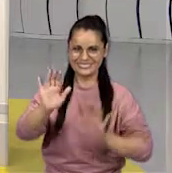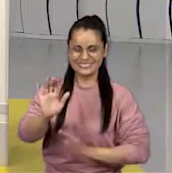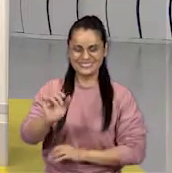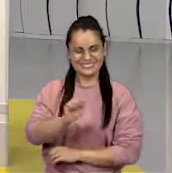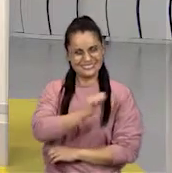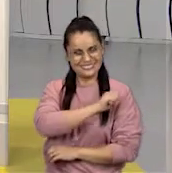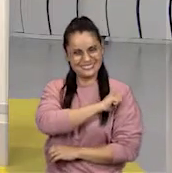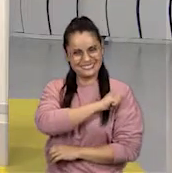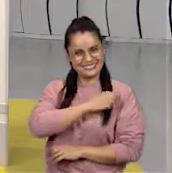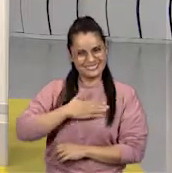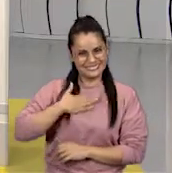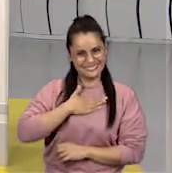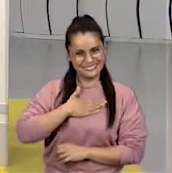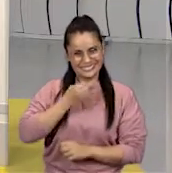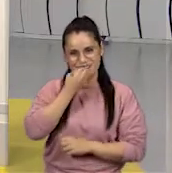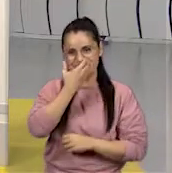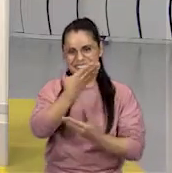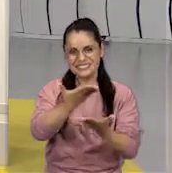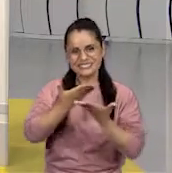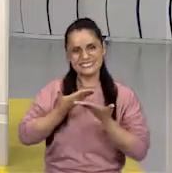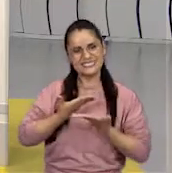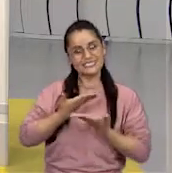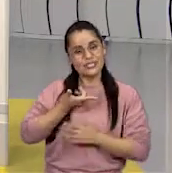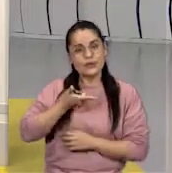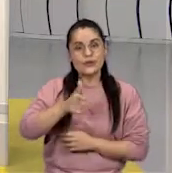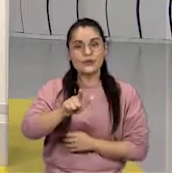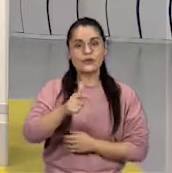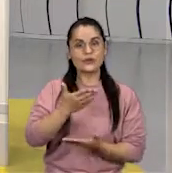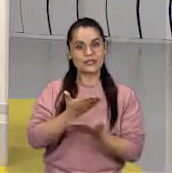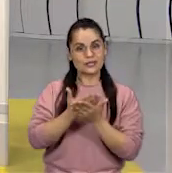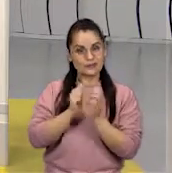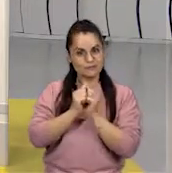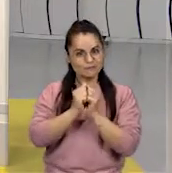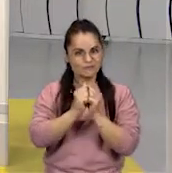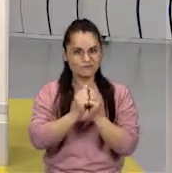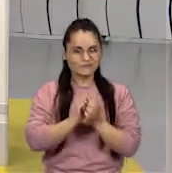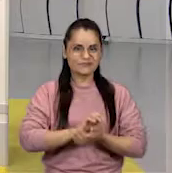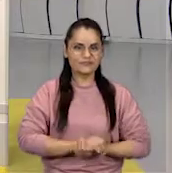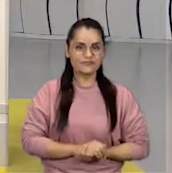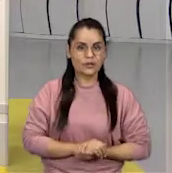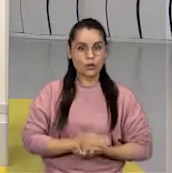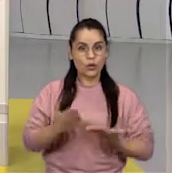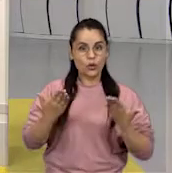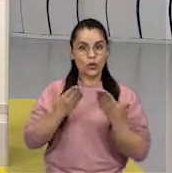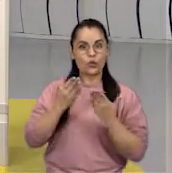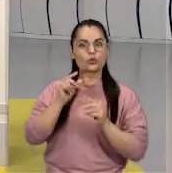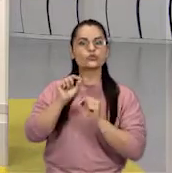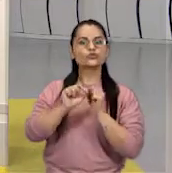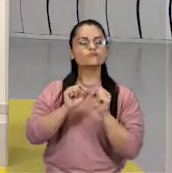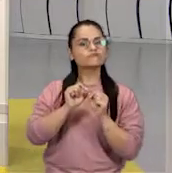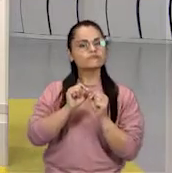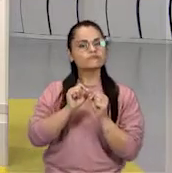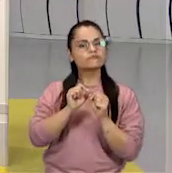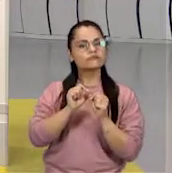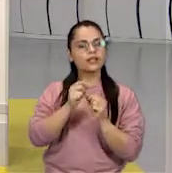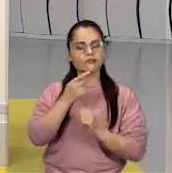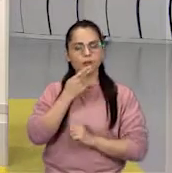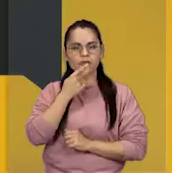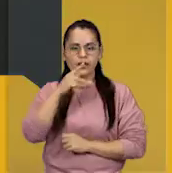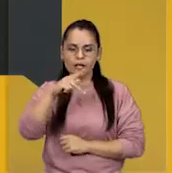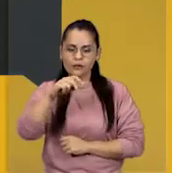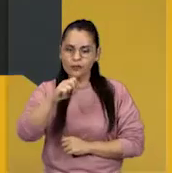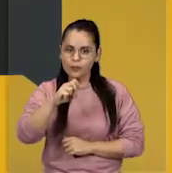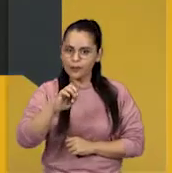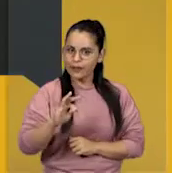queridos estudantes, sejam muito bem-vindos para mais uma aula conosco. Hoje nós vamos falar do PET 3.